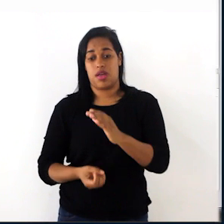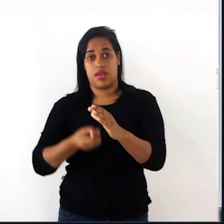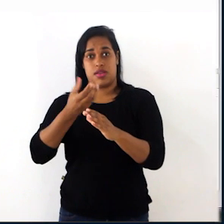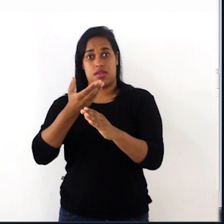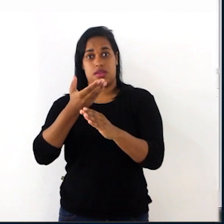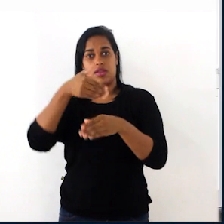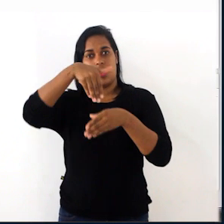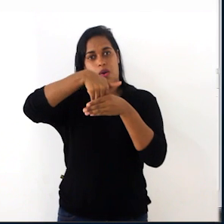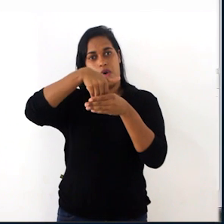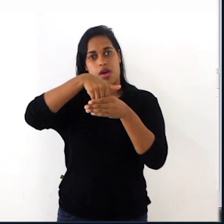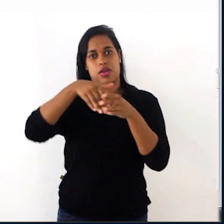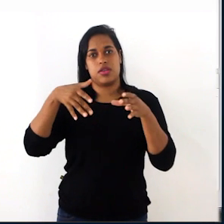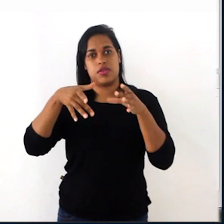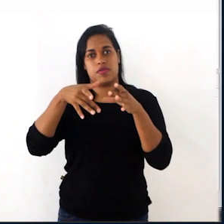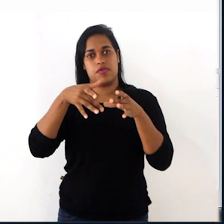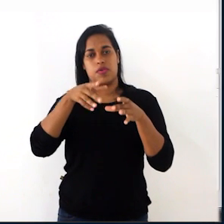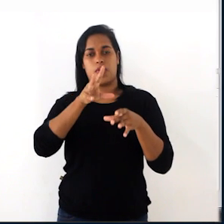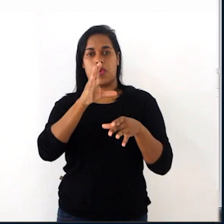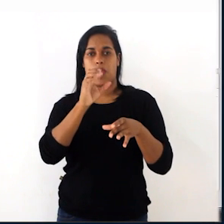arquivo conexão.